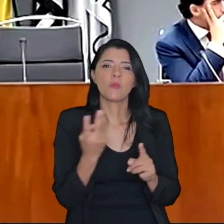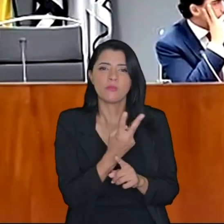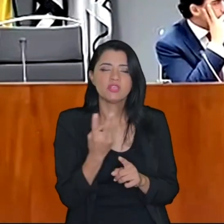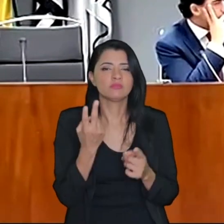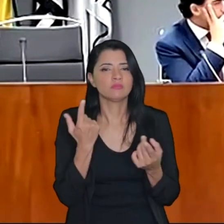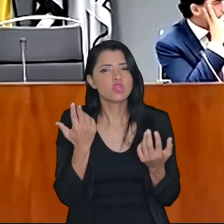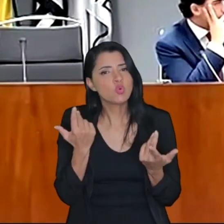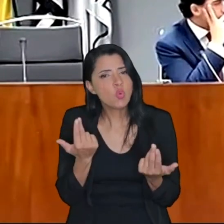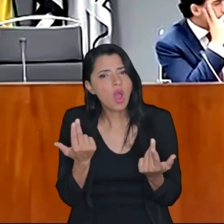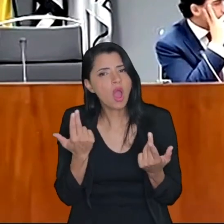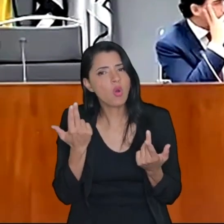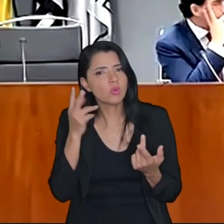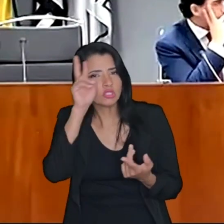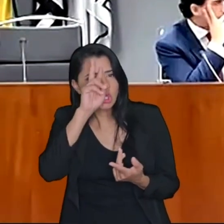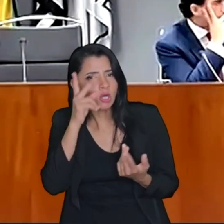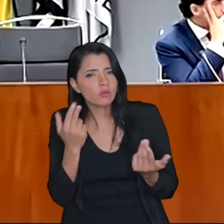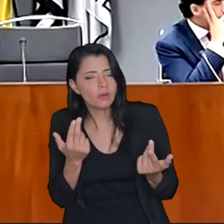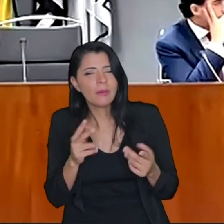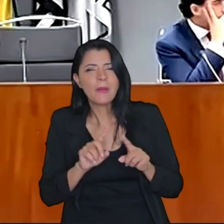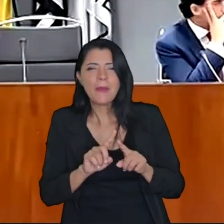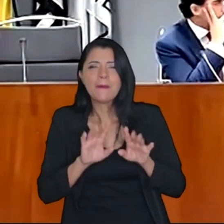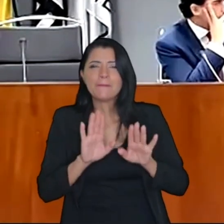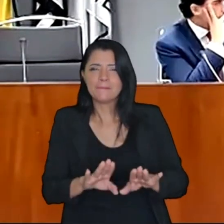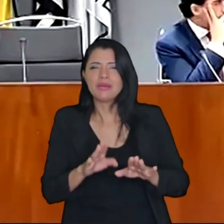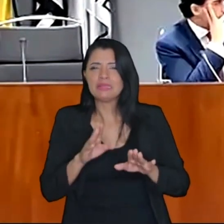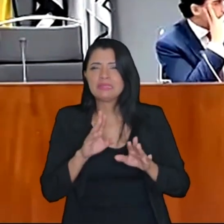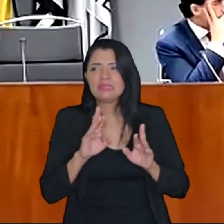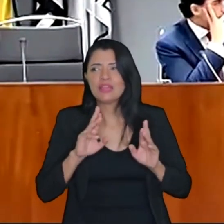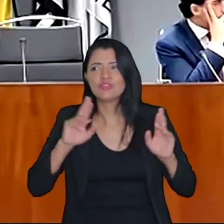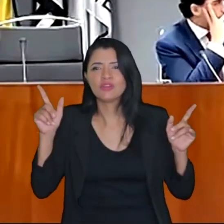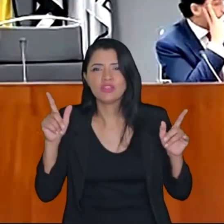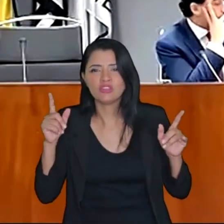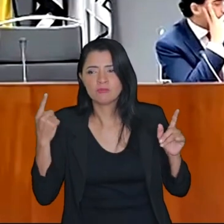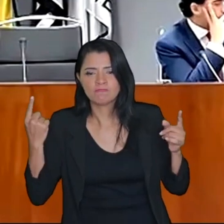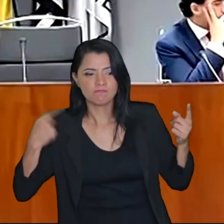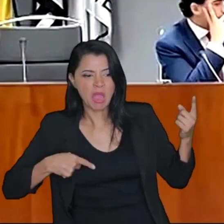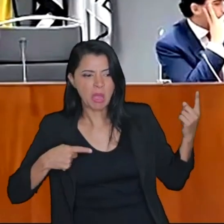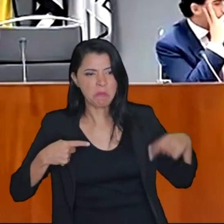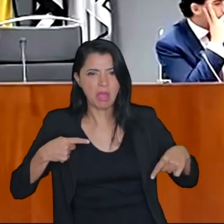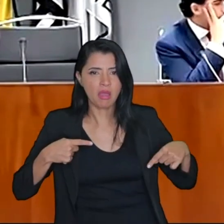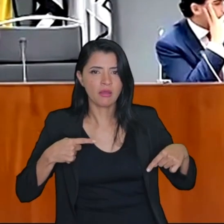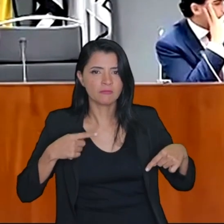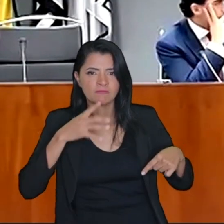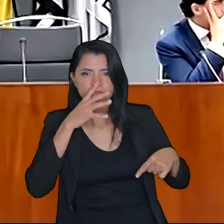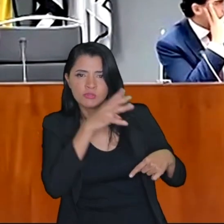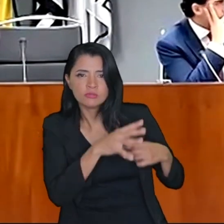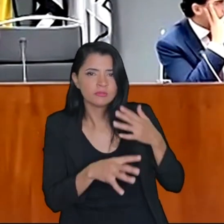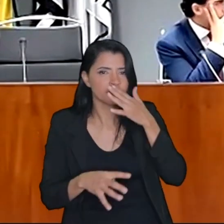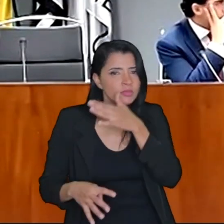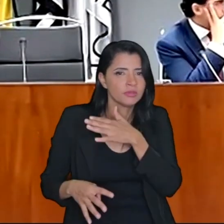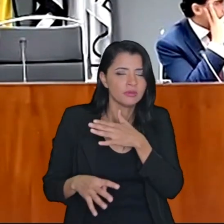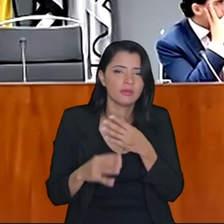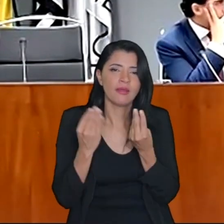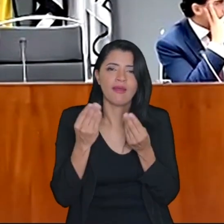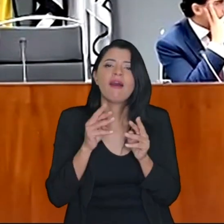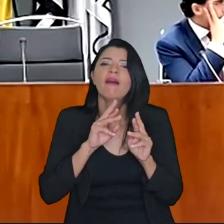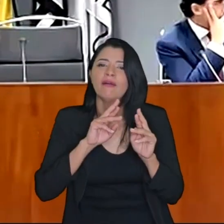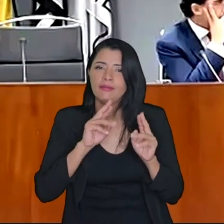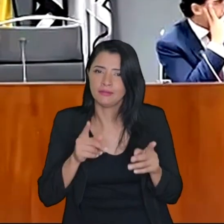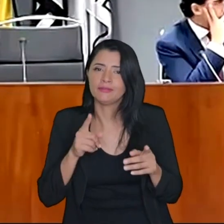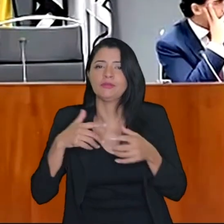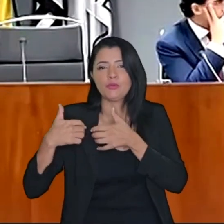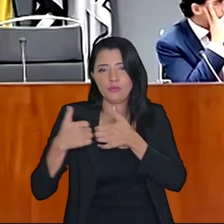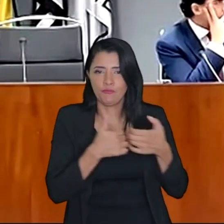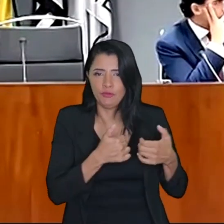conflito. Mas se as versões são distintas, por exemplo, um acusa o outro, aqui há um conflito. Agora, eu não consigo compreender